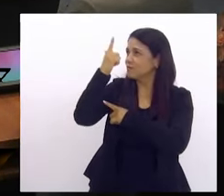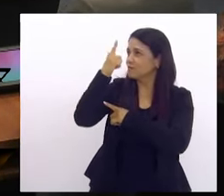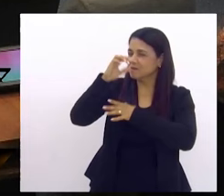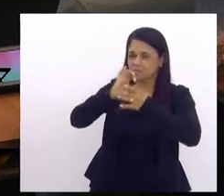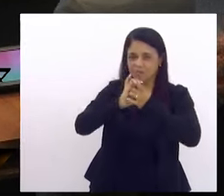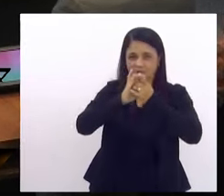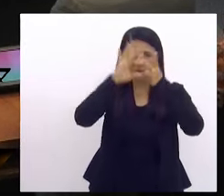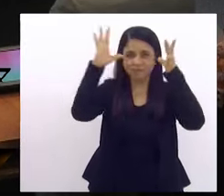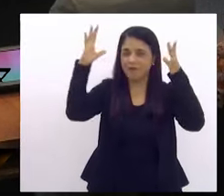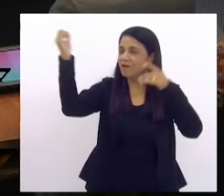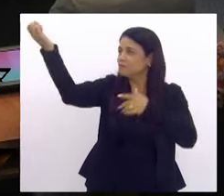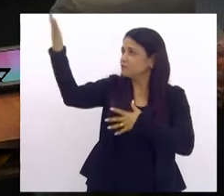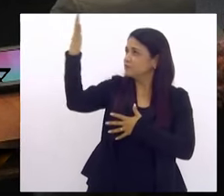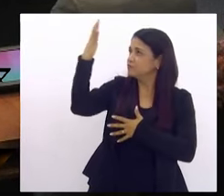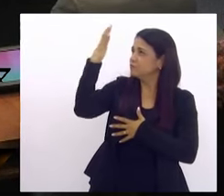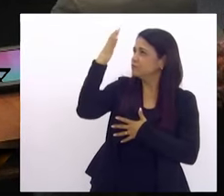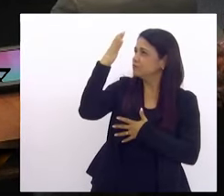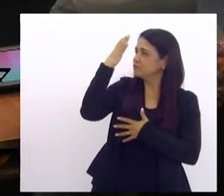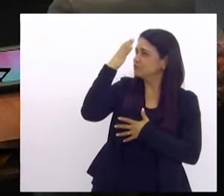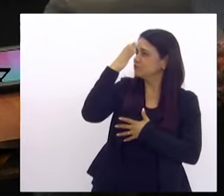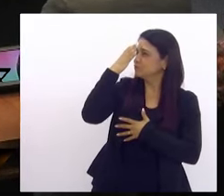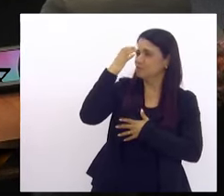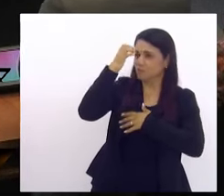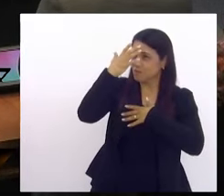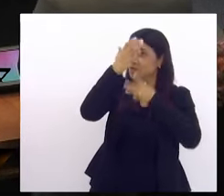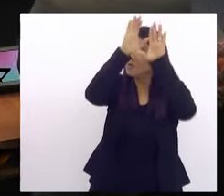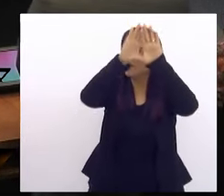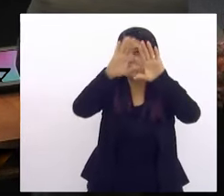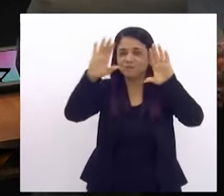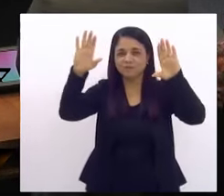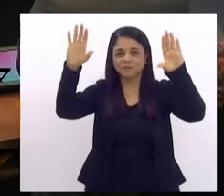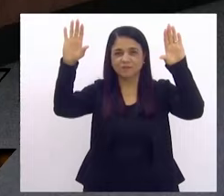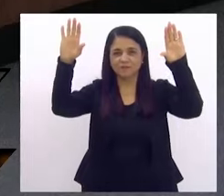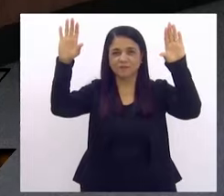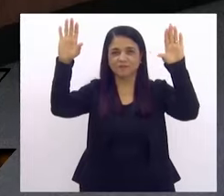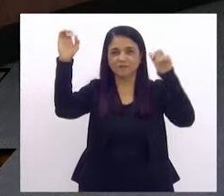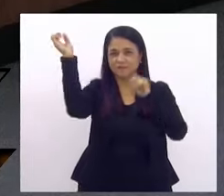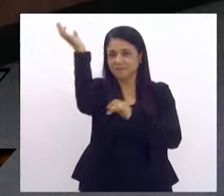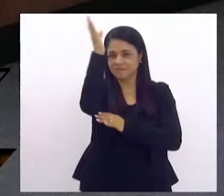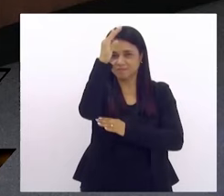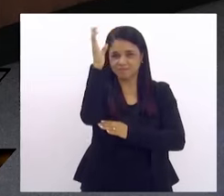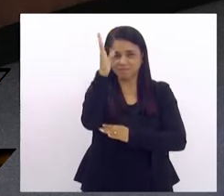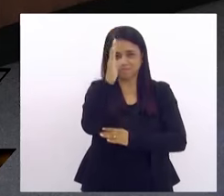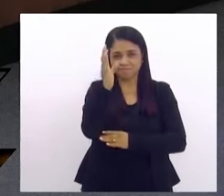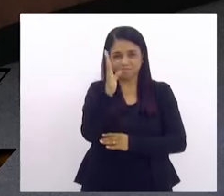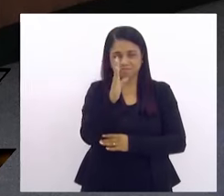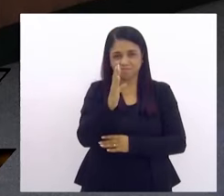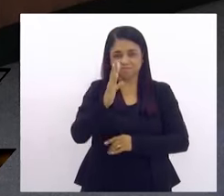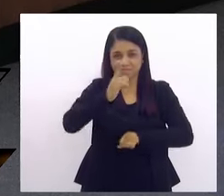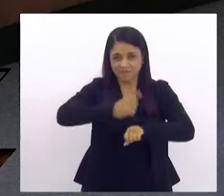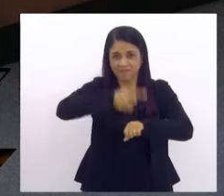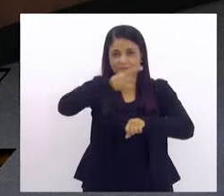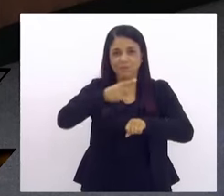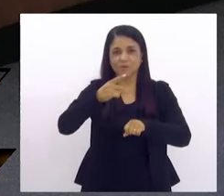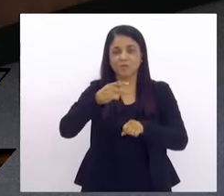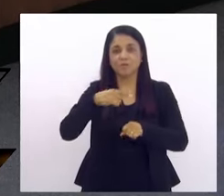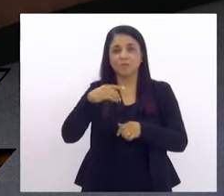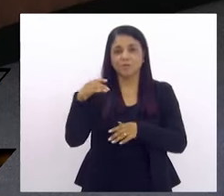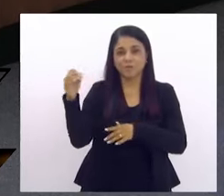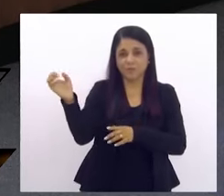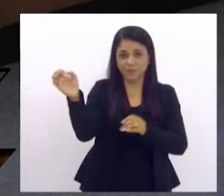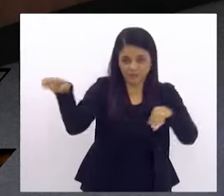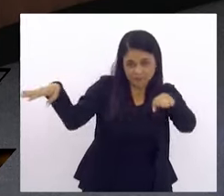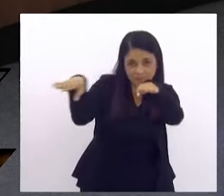sol da liberdade raios fidos brilhou no céu da pátria nesse instante seu